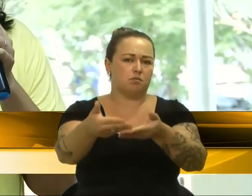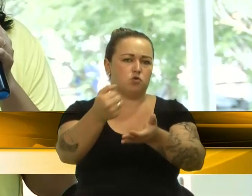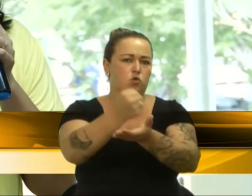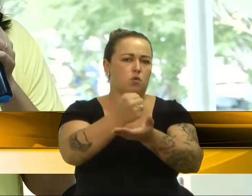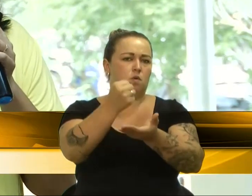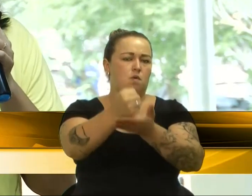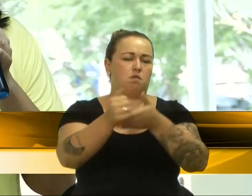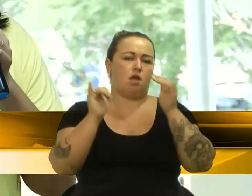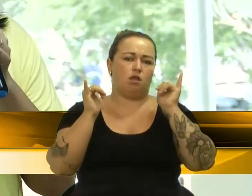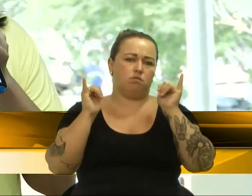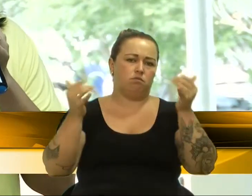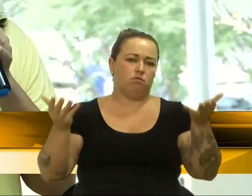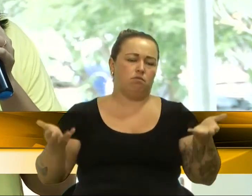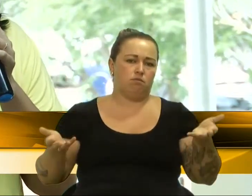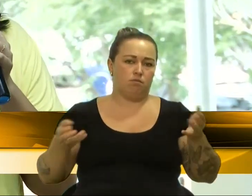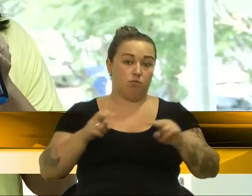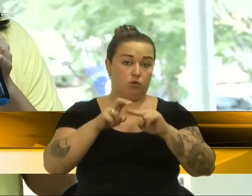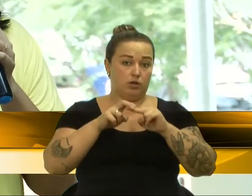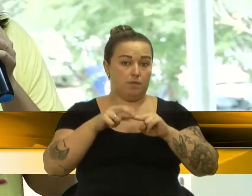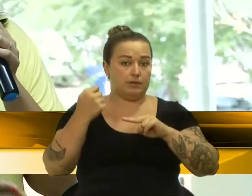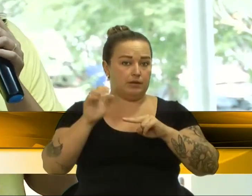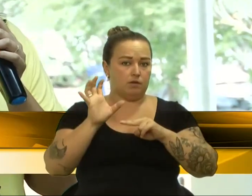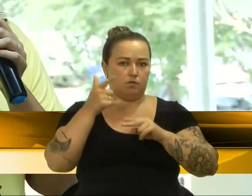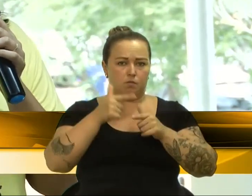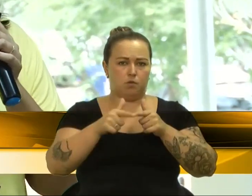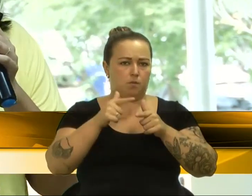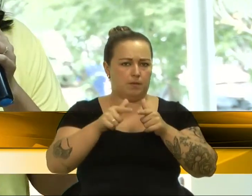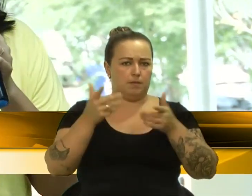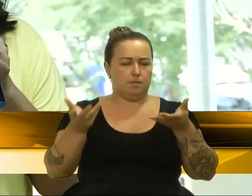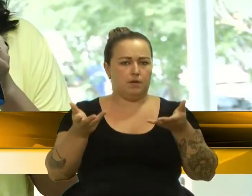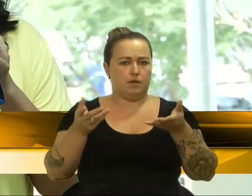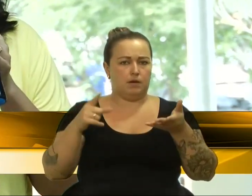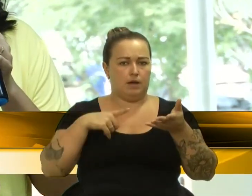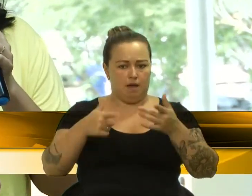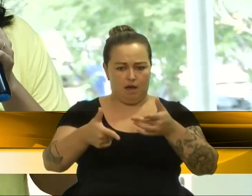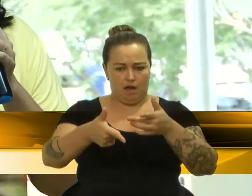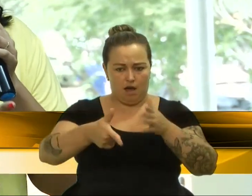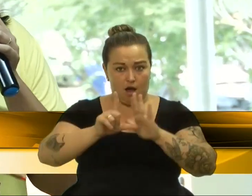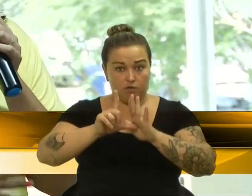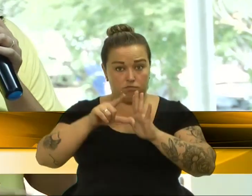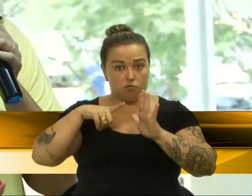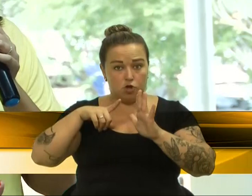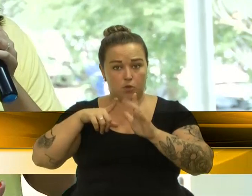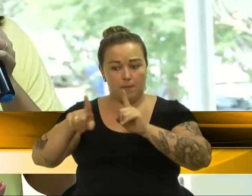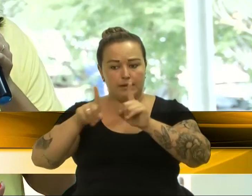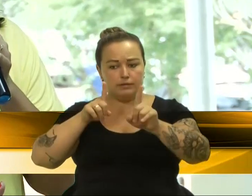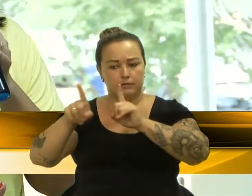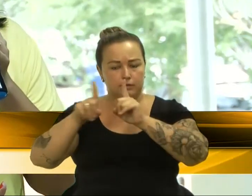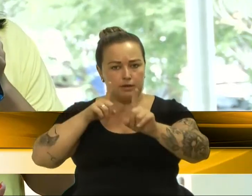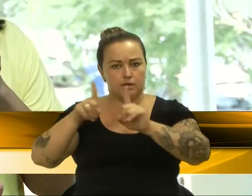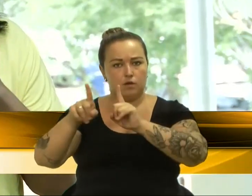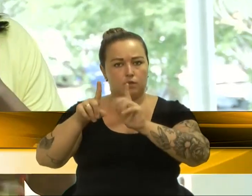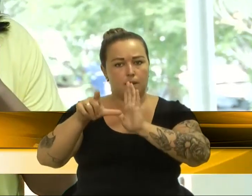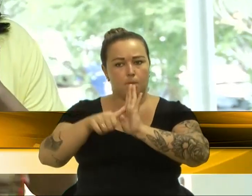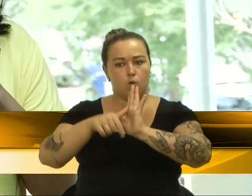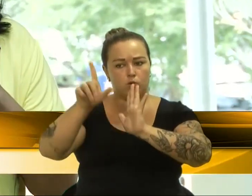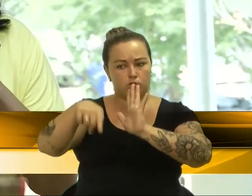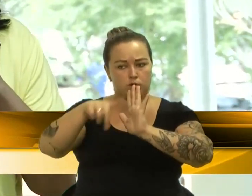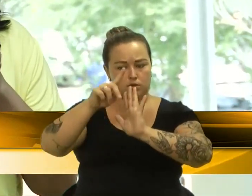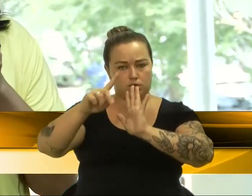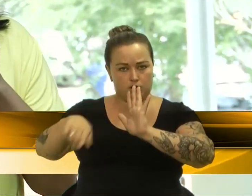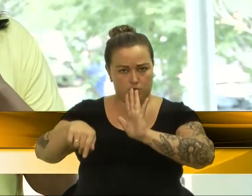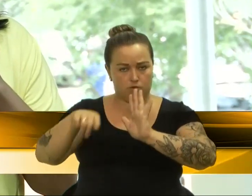para esses problemas. Porque quando se decidiu suspender uma licitação em andamento, e que também teve a participação de servidores públicos